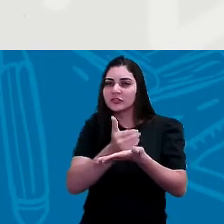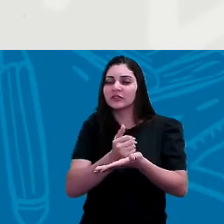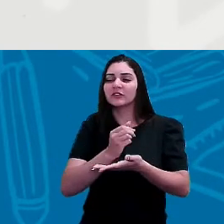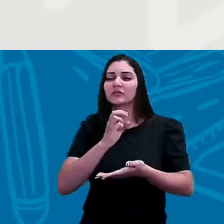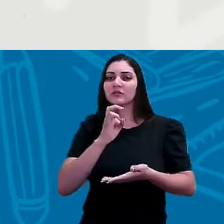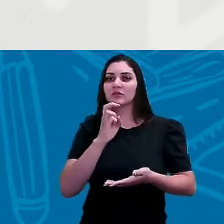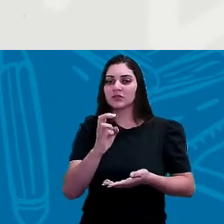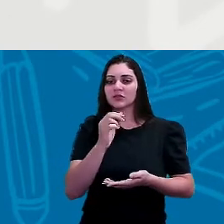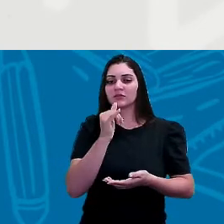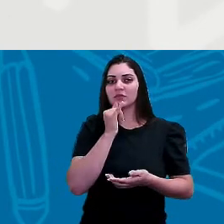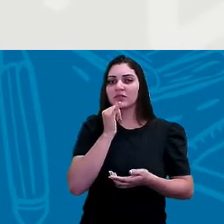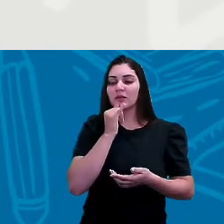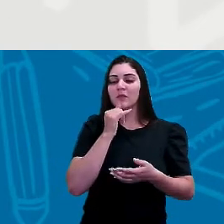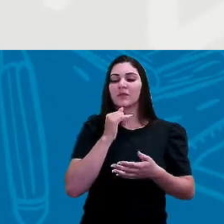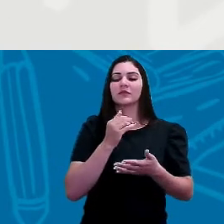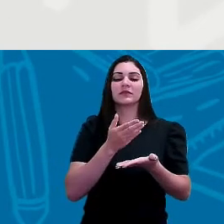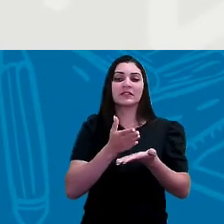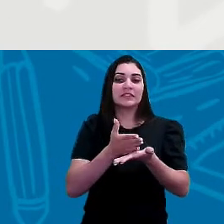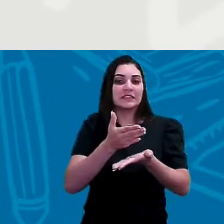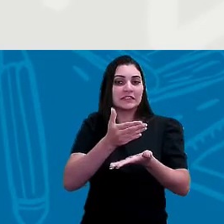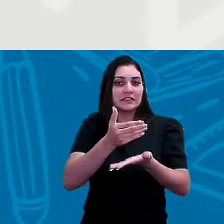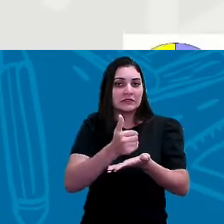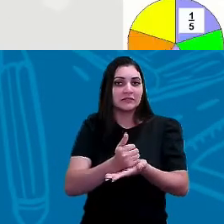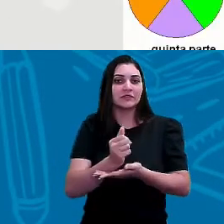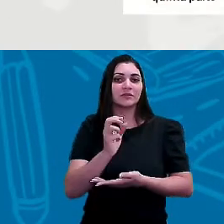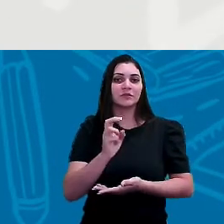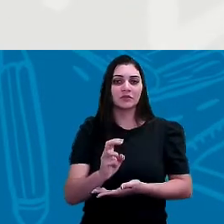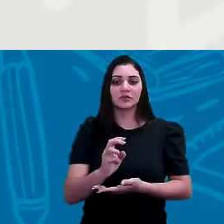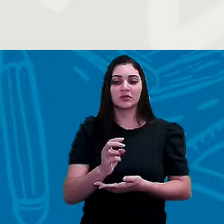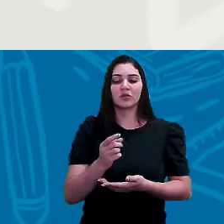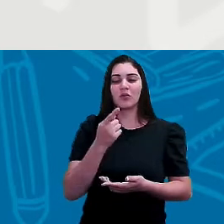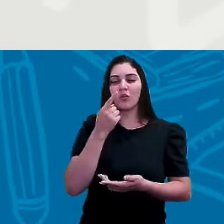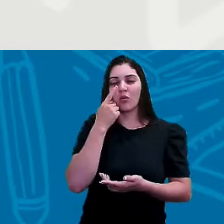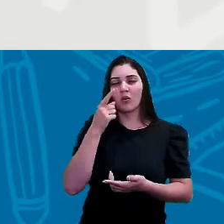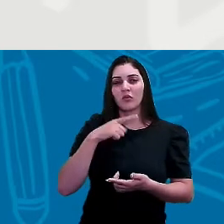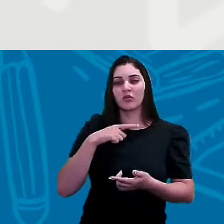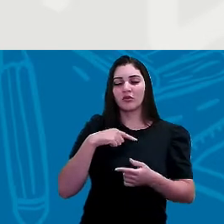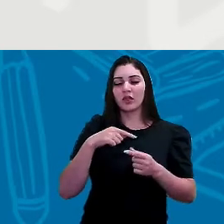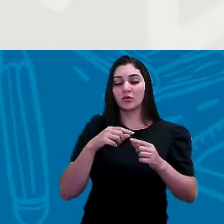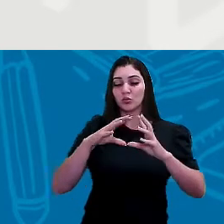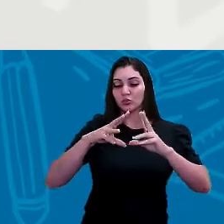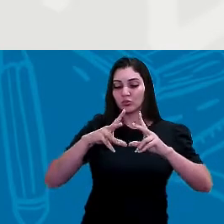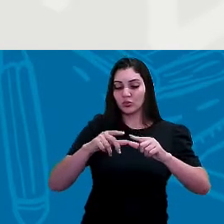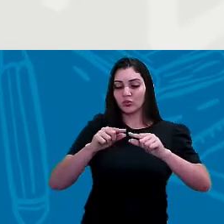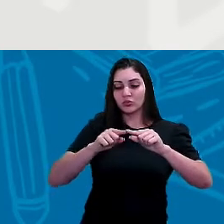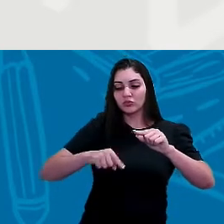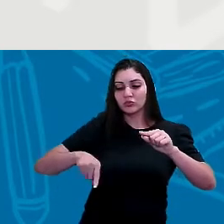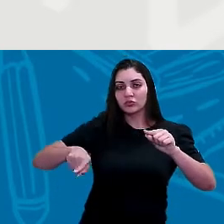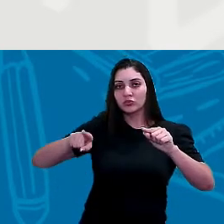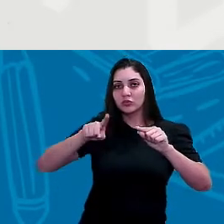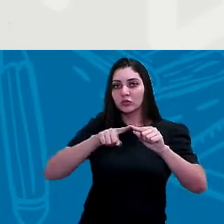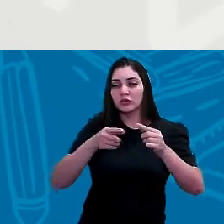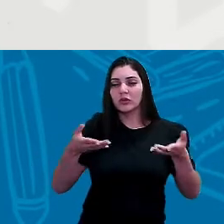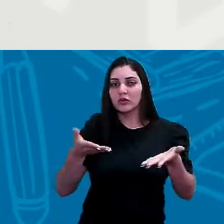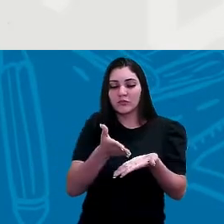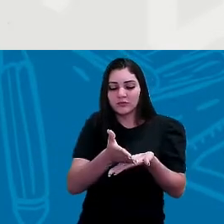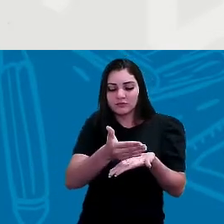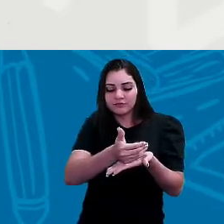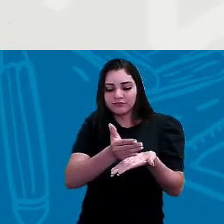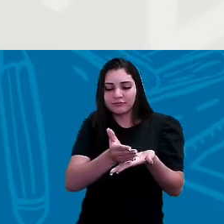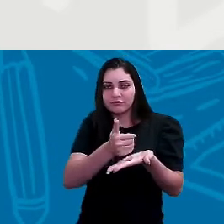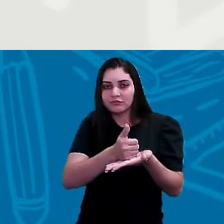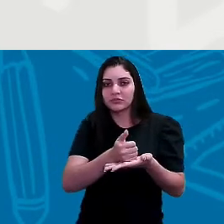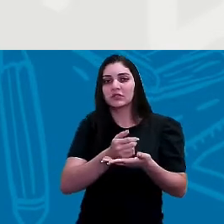parte significa isso, dividir por 5. Ó, tem um inteiro, e aí eu dividi ele em 5